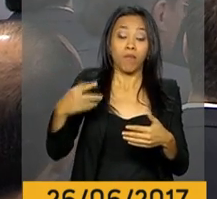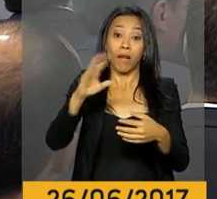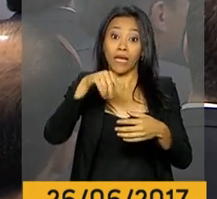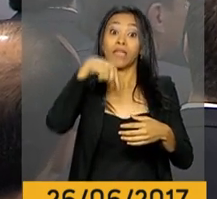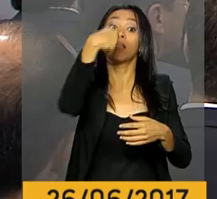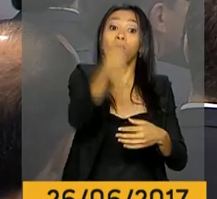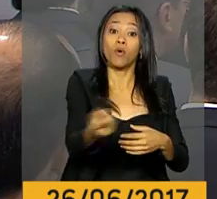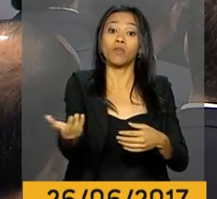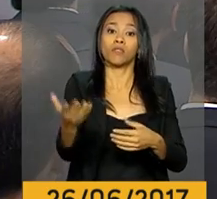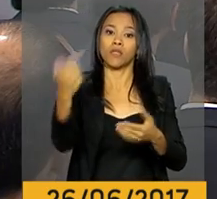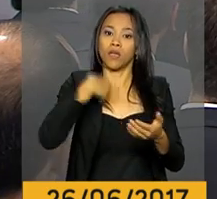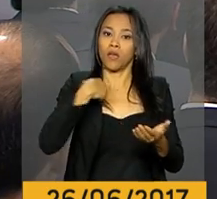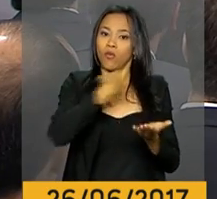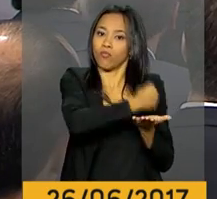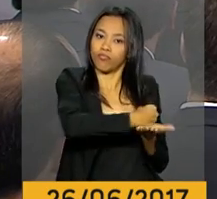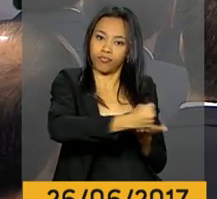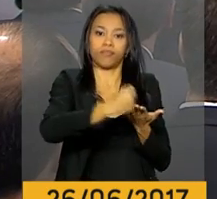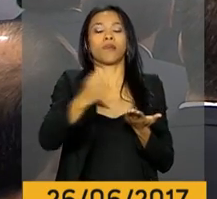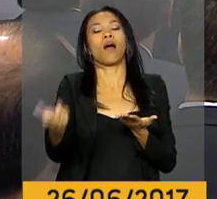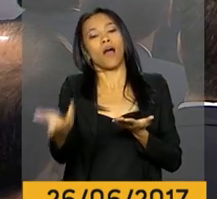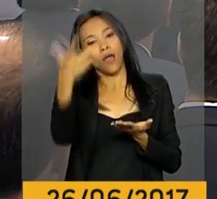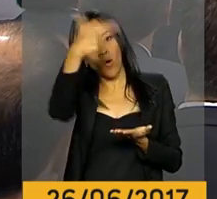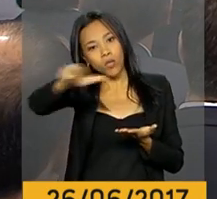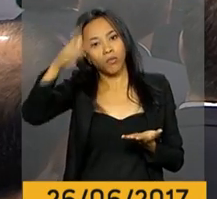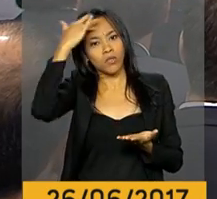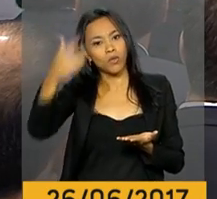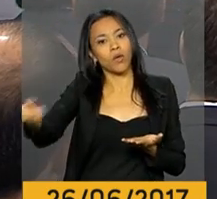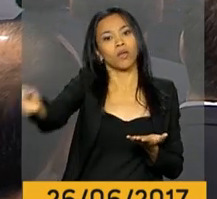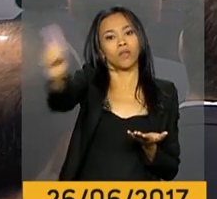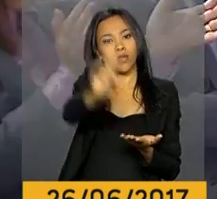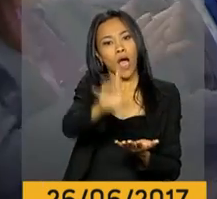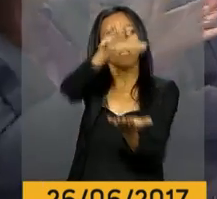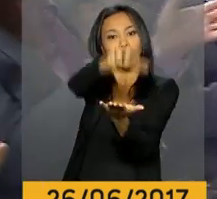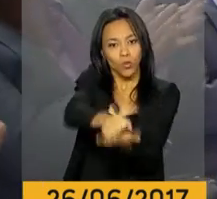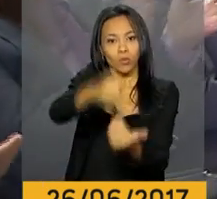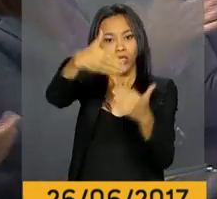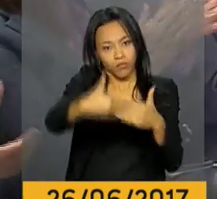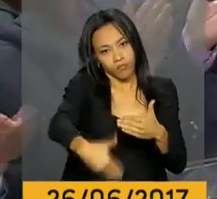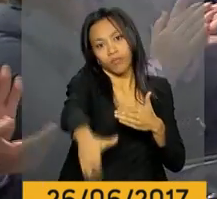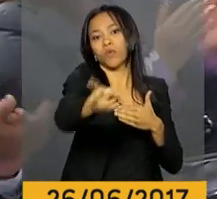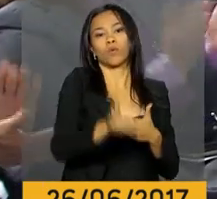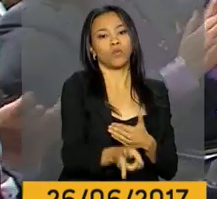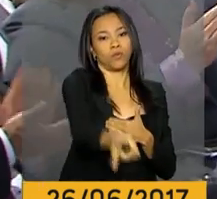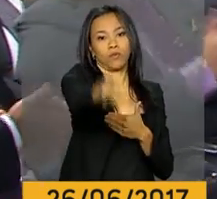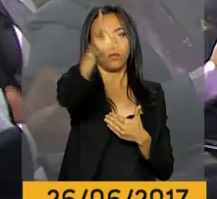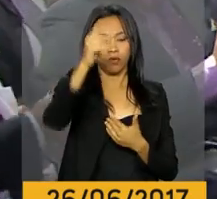depois possa encontrar no Brasil nos trilhos é isso que nós na verdade Estamos fazendo n